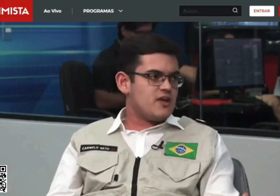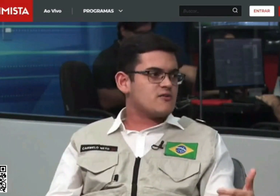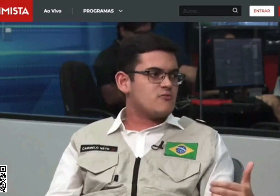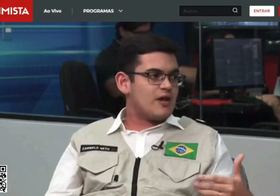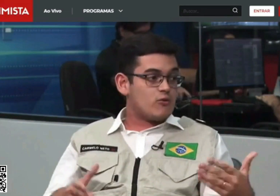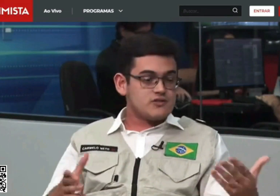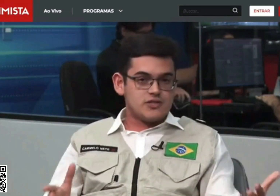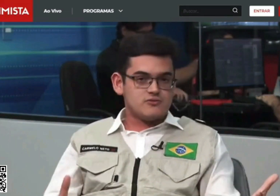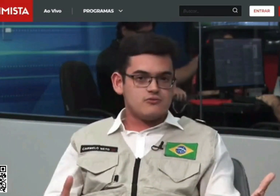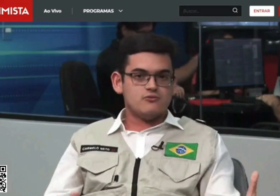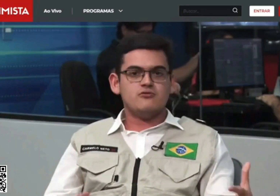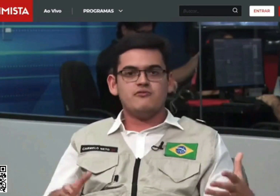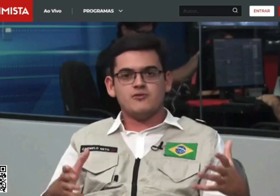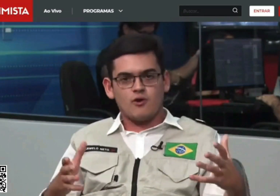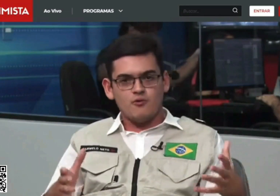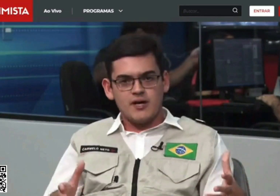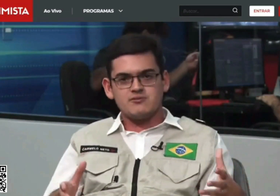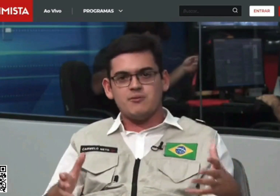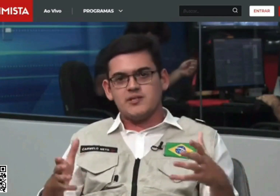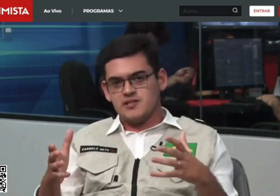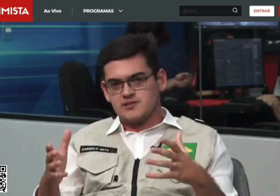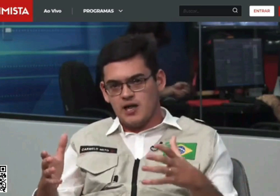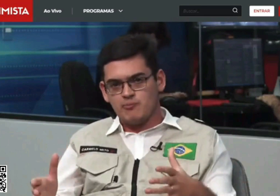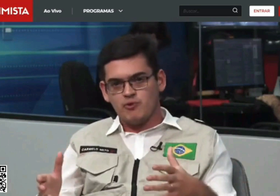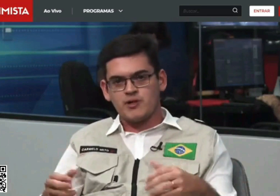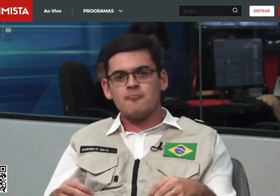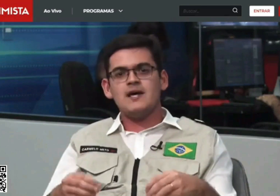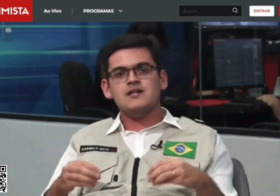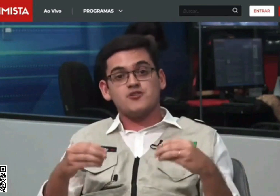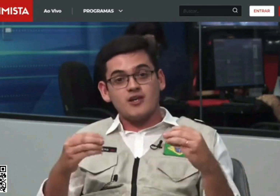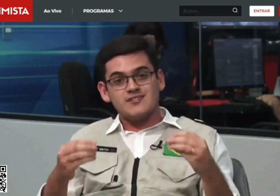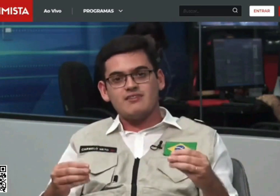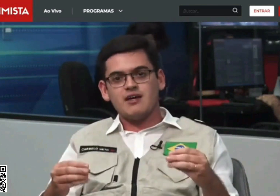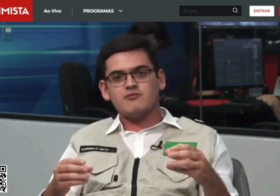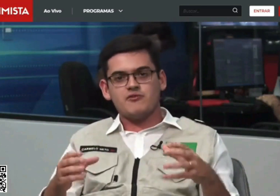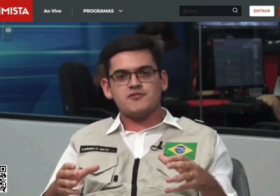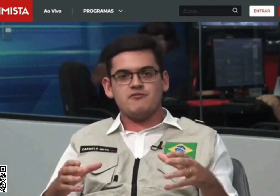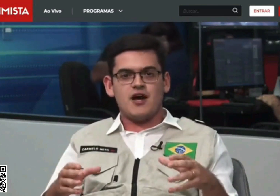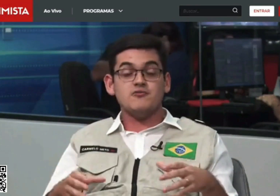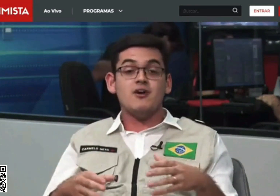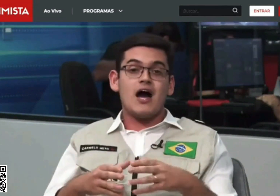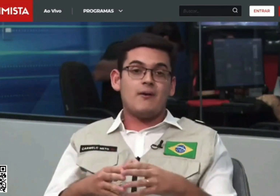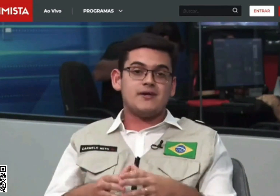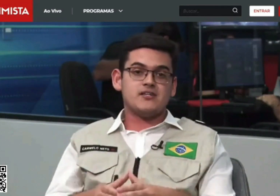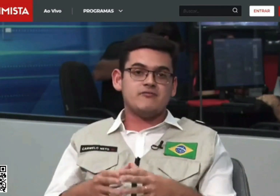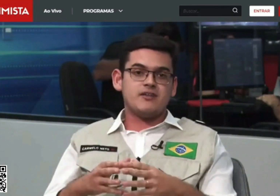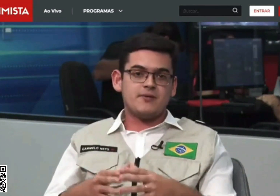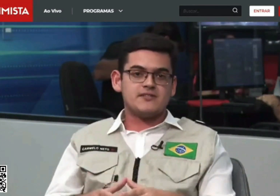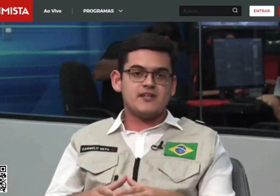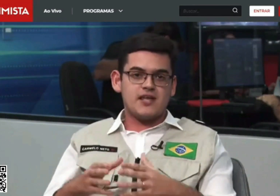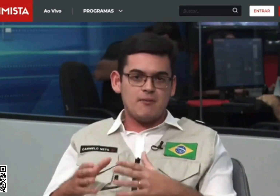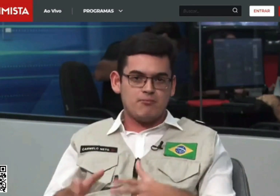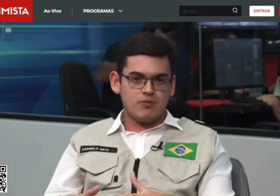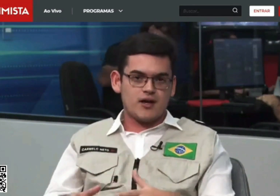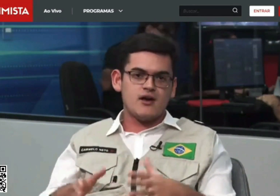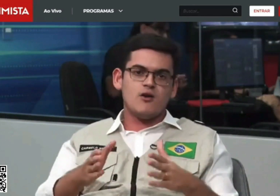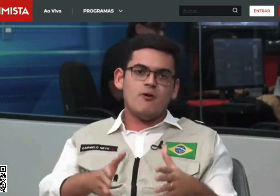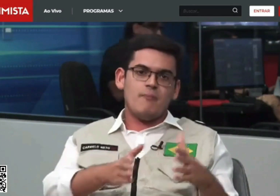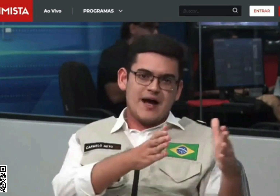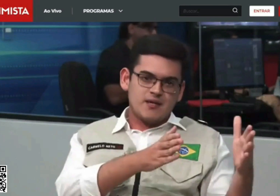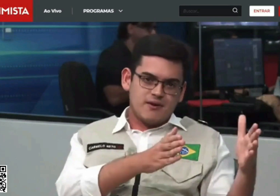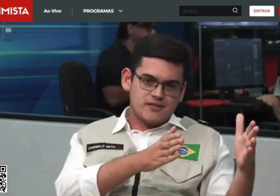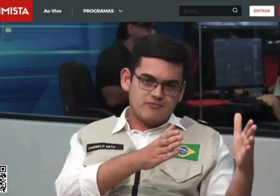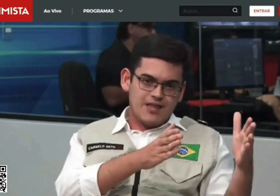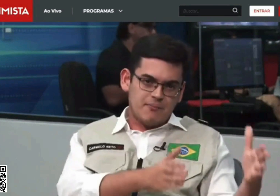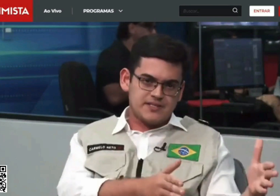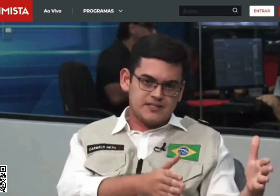presidente Bolsonaro, quando aconteceu isso tudo, enviou um documento da Presidência da República solicitando que fosse enviado ao acervo da Presidência da República.